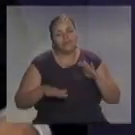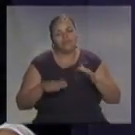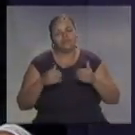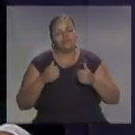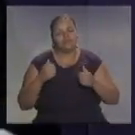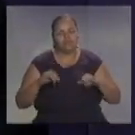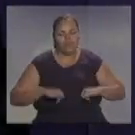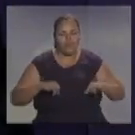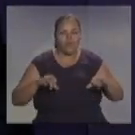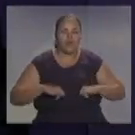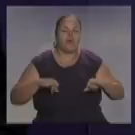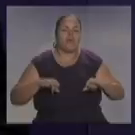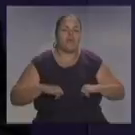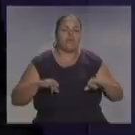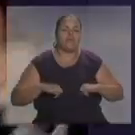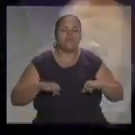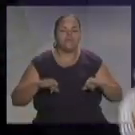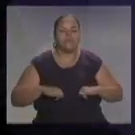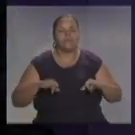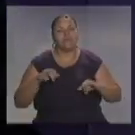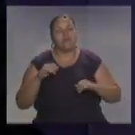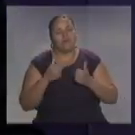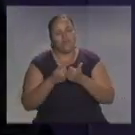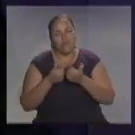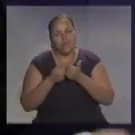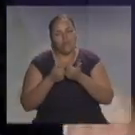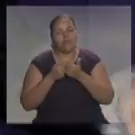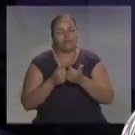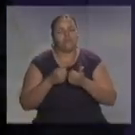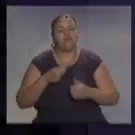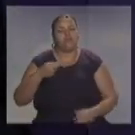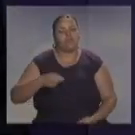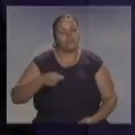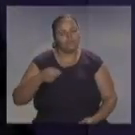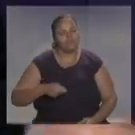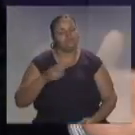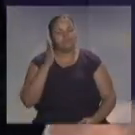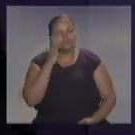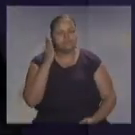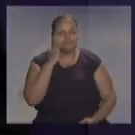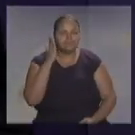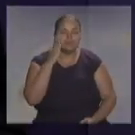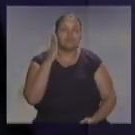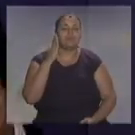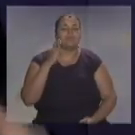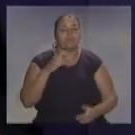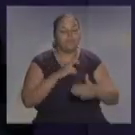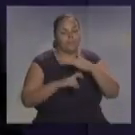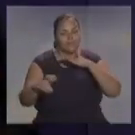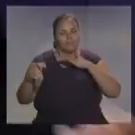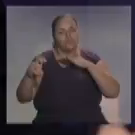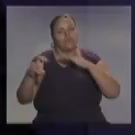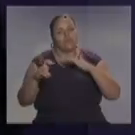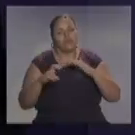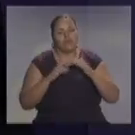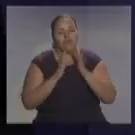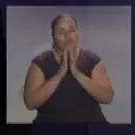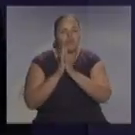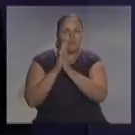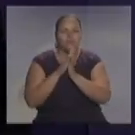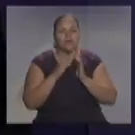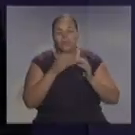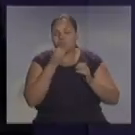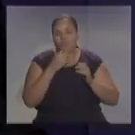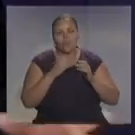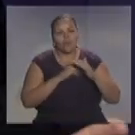que sofre nessa questão da climatização dos ônibus, a gente está cobrando. Mas a gente sabe que o metrô, o transporte de massa, é a